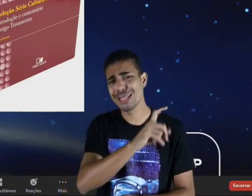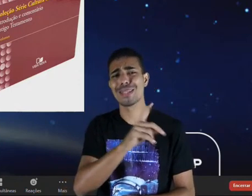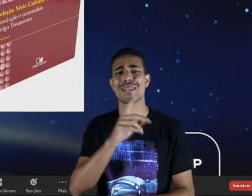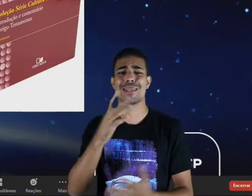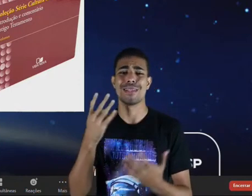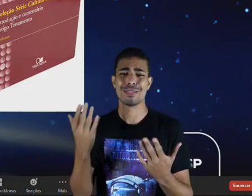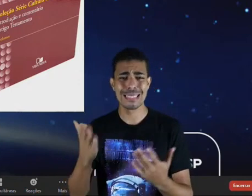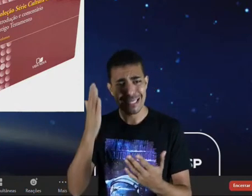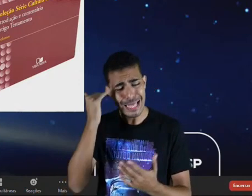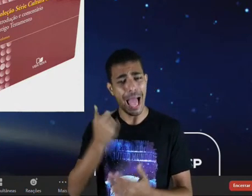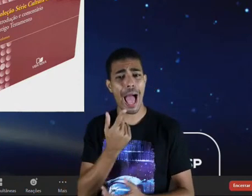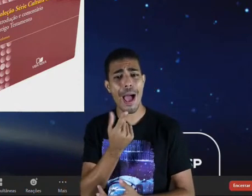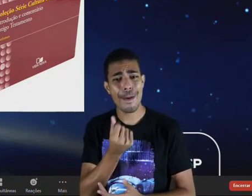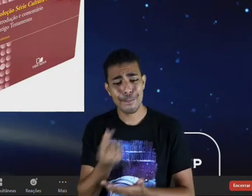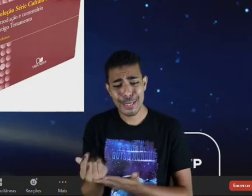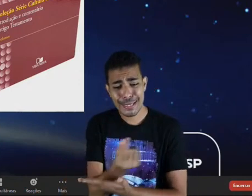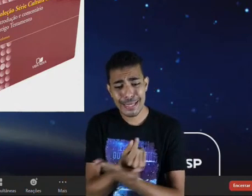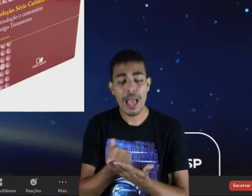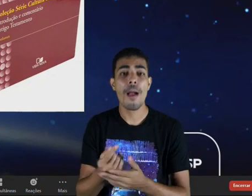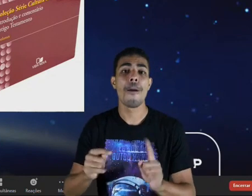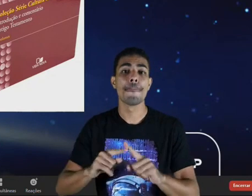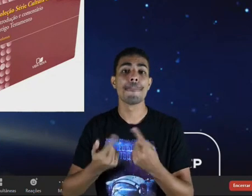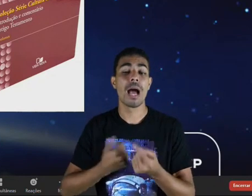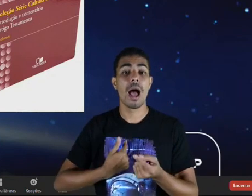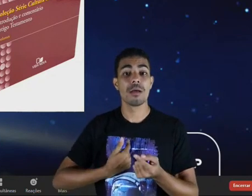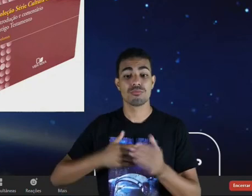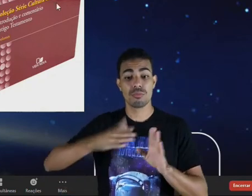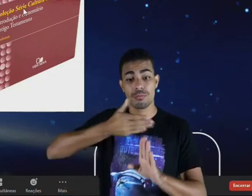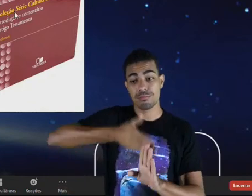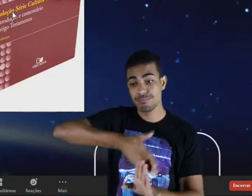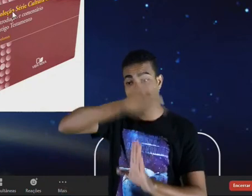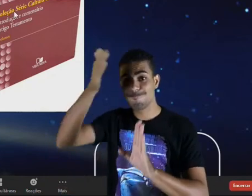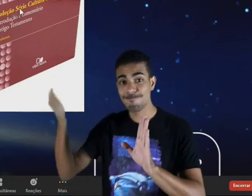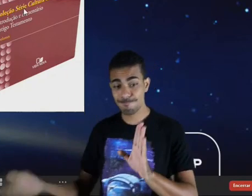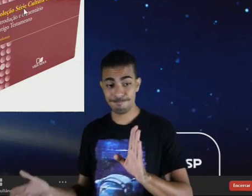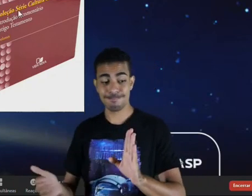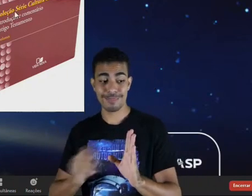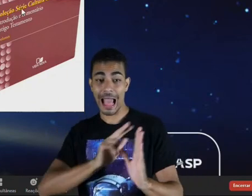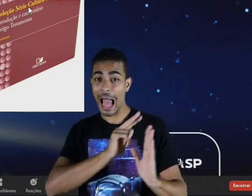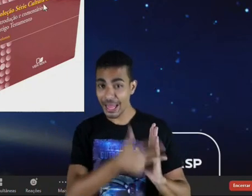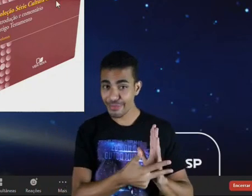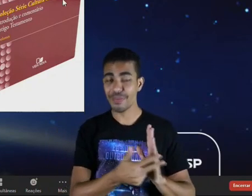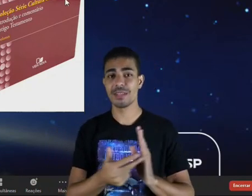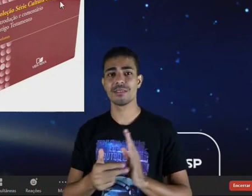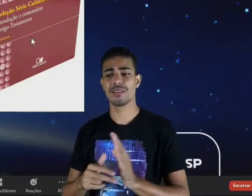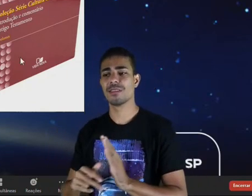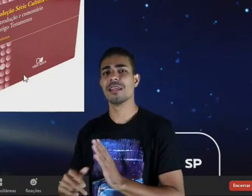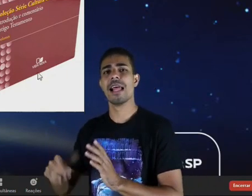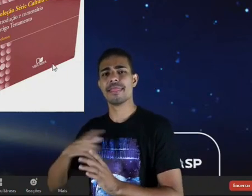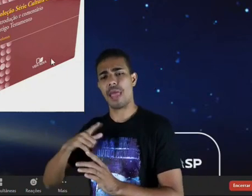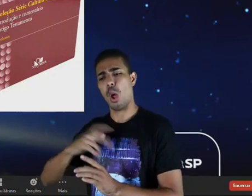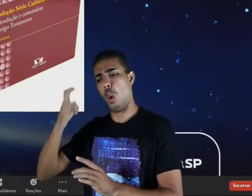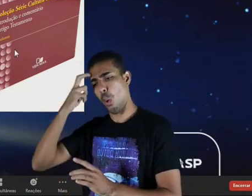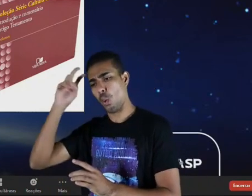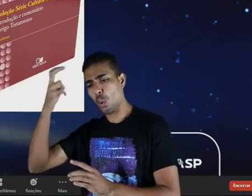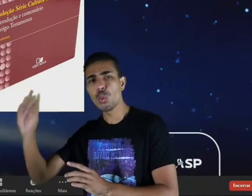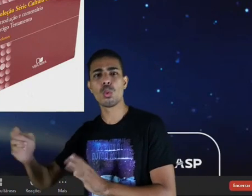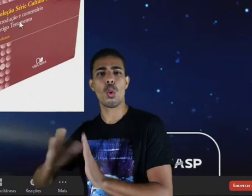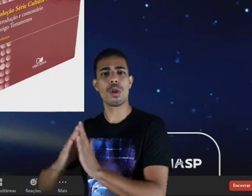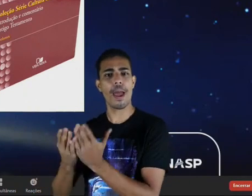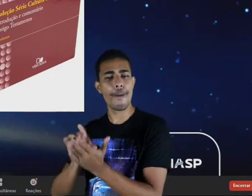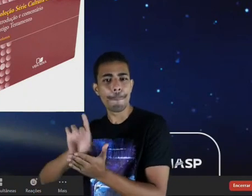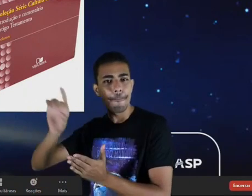um jeito, quem não quer dá uma desculpa. Fora do ambiente adventista, tem essa série também, coleção Cultura Bíblica da Vida